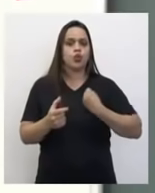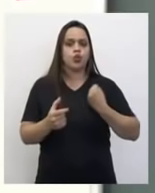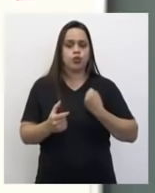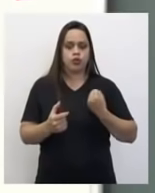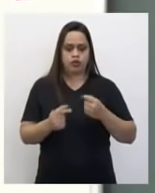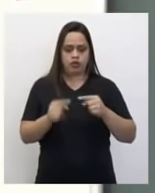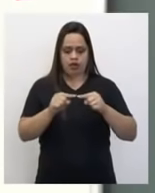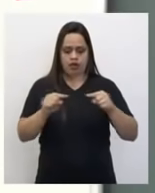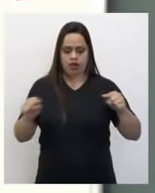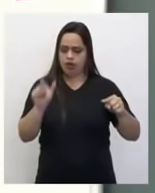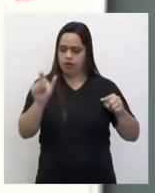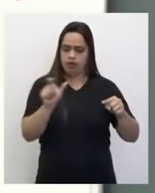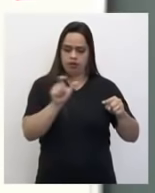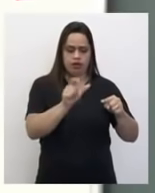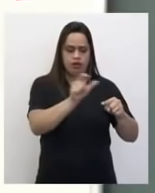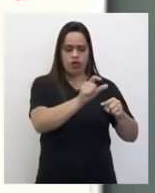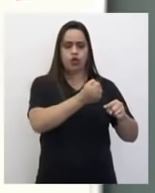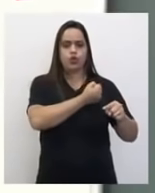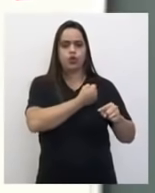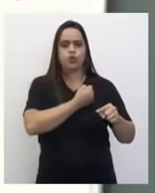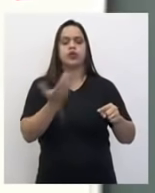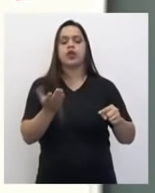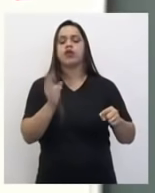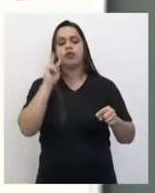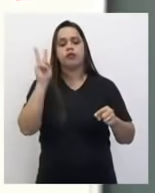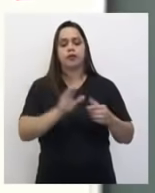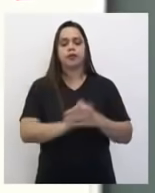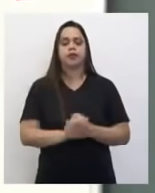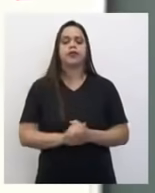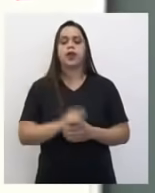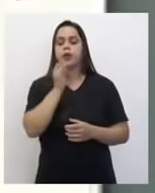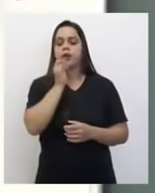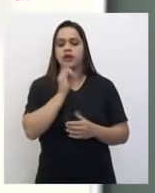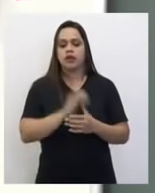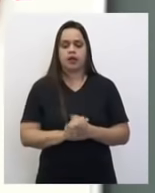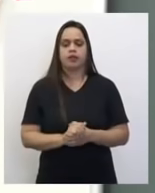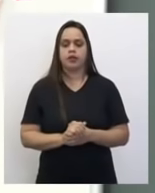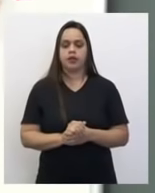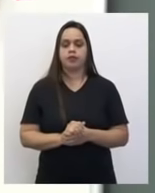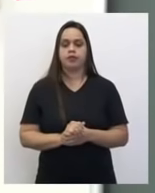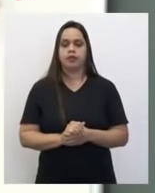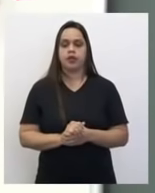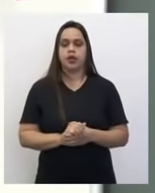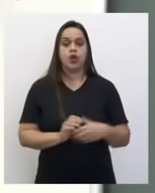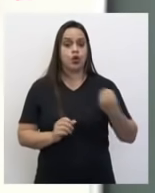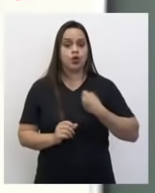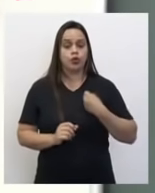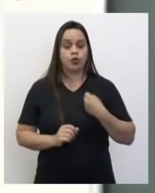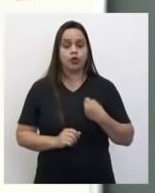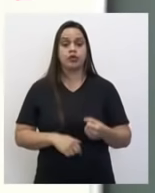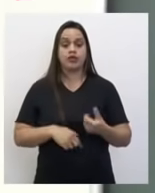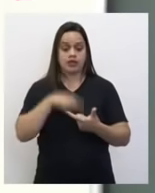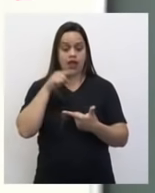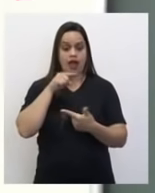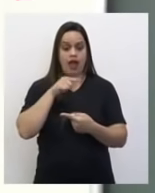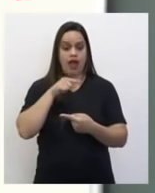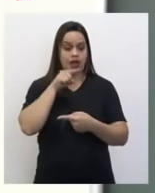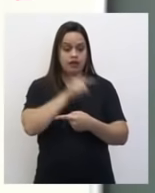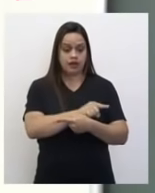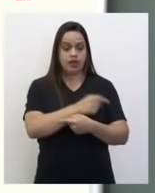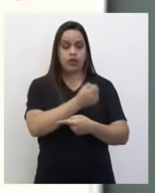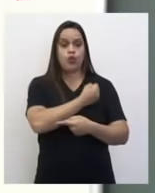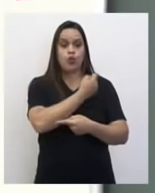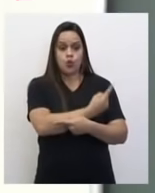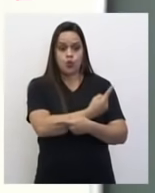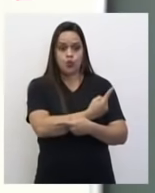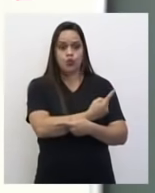estar, tá? Então, por exemplo, o número que tiver aqui, ele vai ter valor um, o número que tiver aqui vai